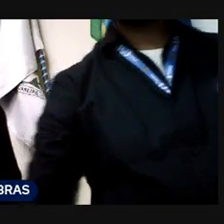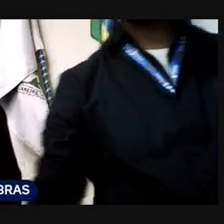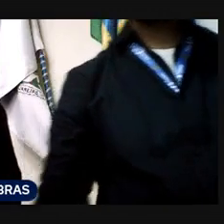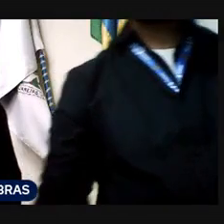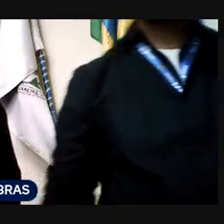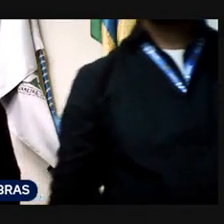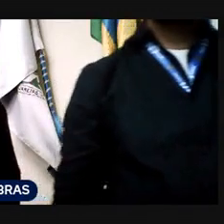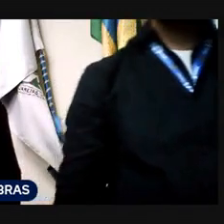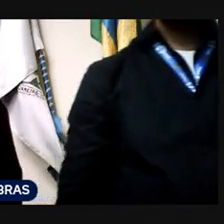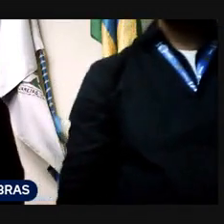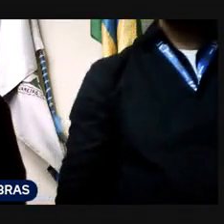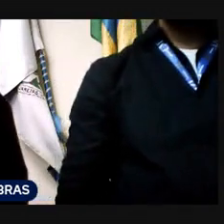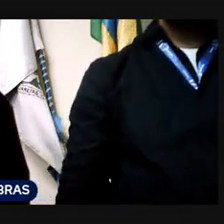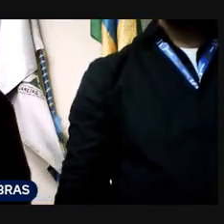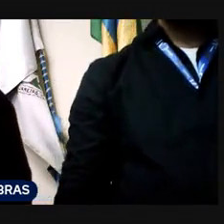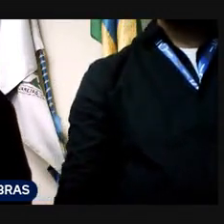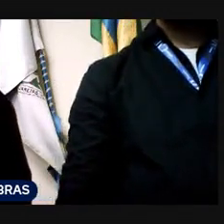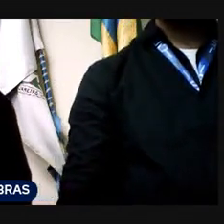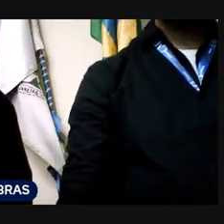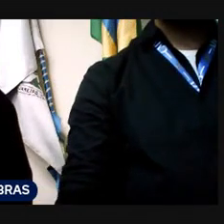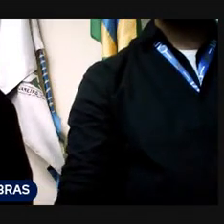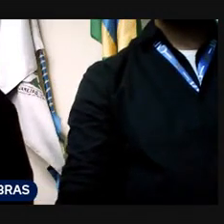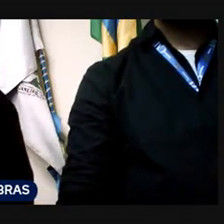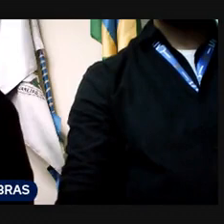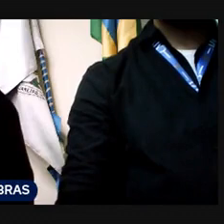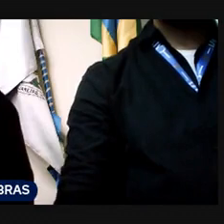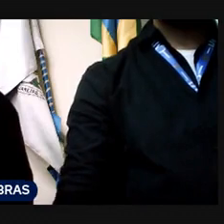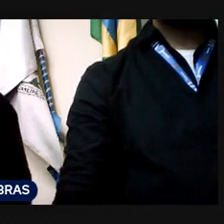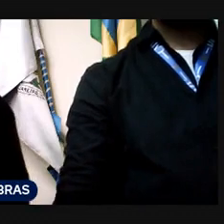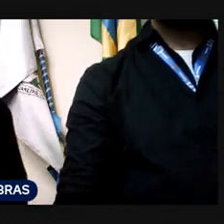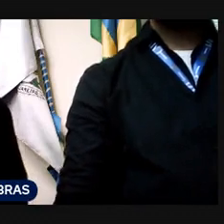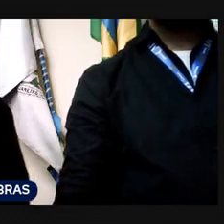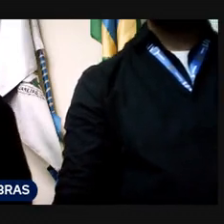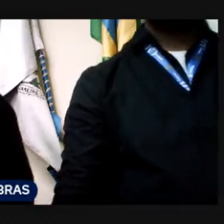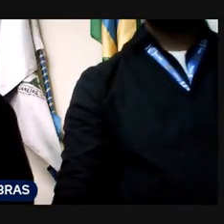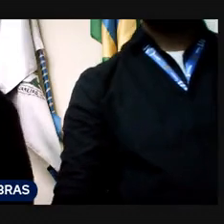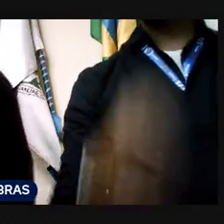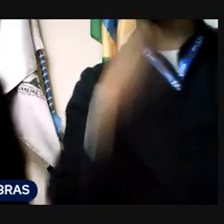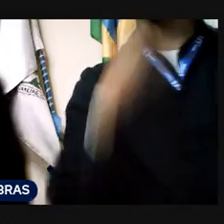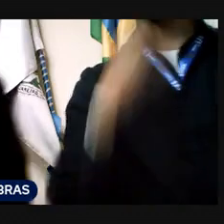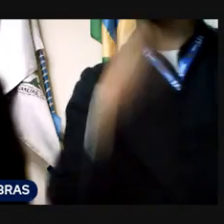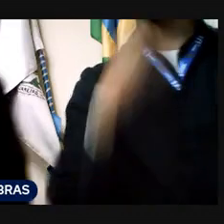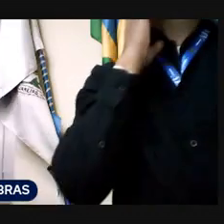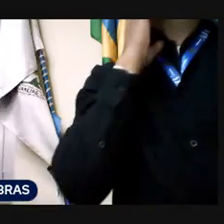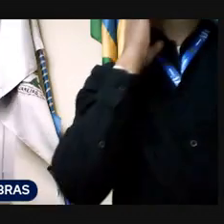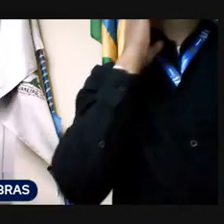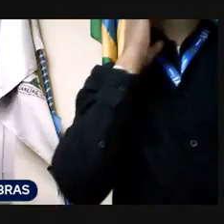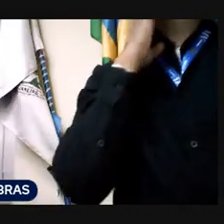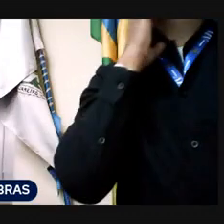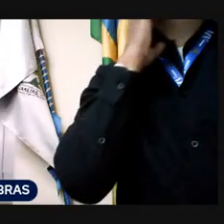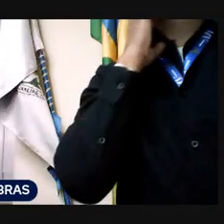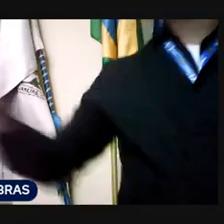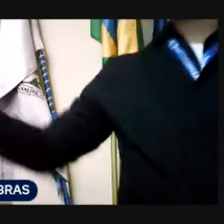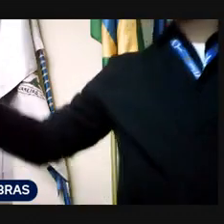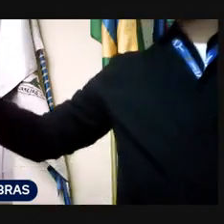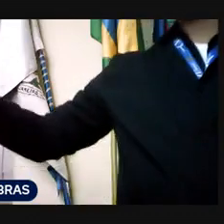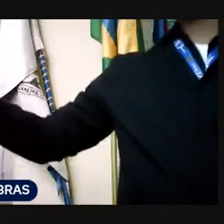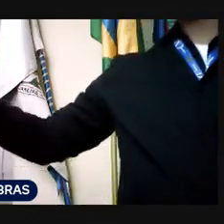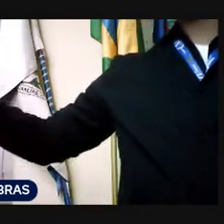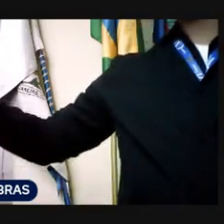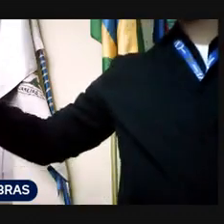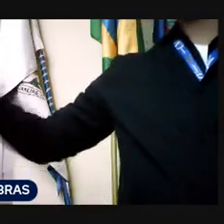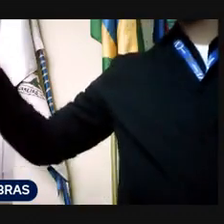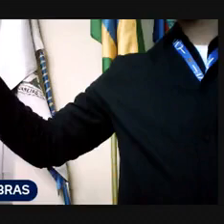lá, ele precisa da cobertura daquela quadra, ele traz a felicidade para aquelas crianças, jovens lá e adultos